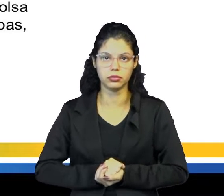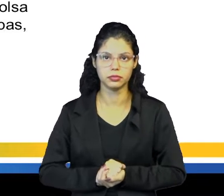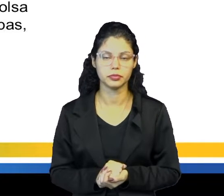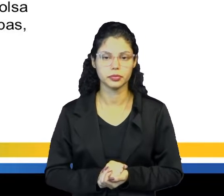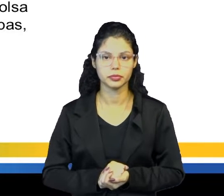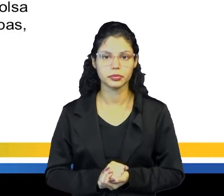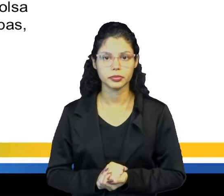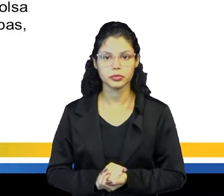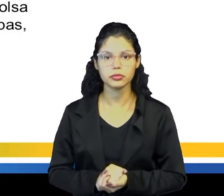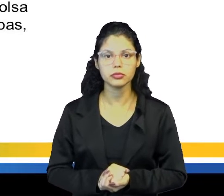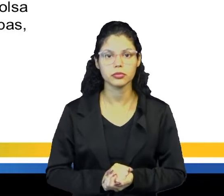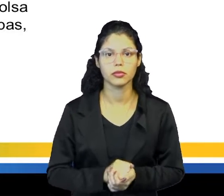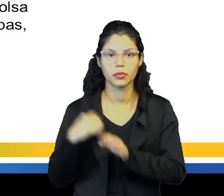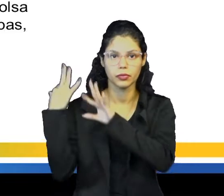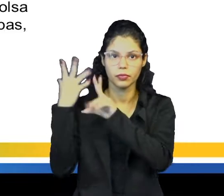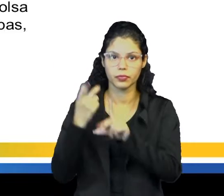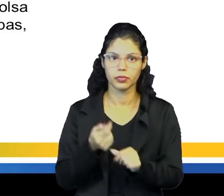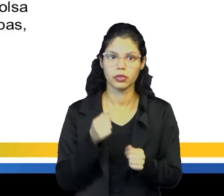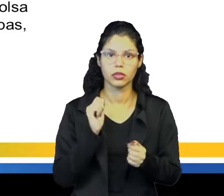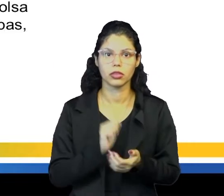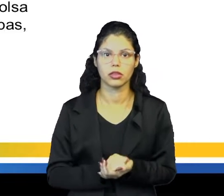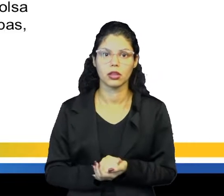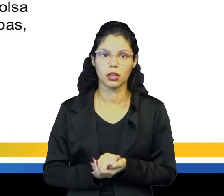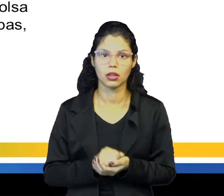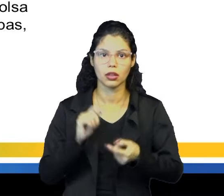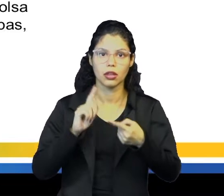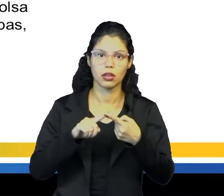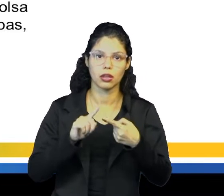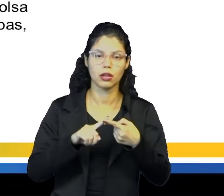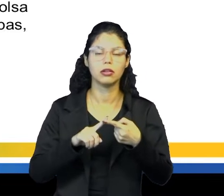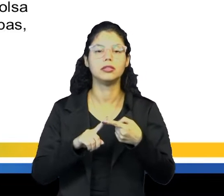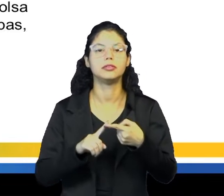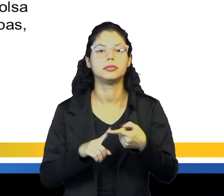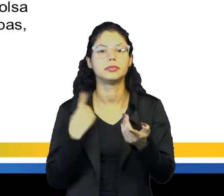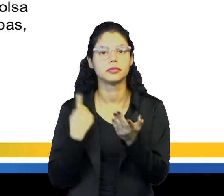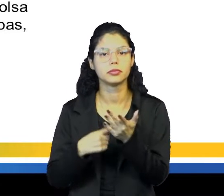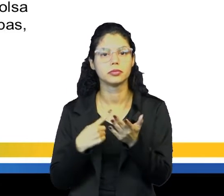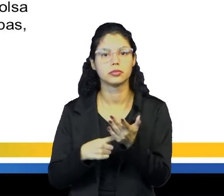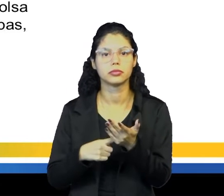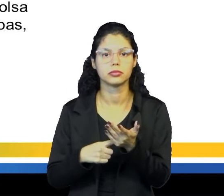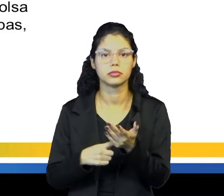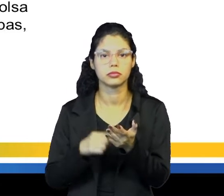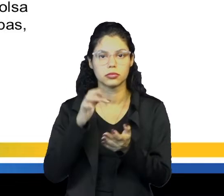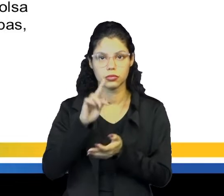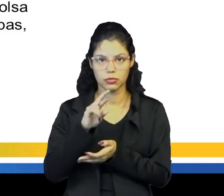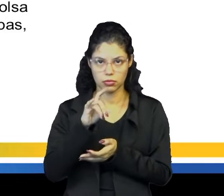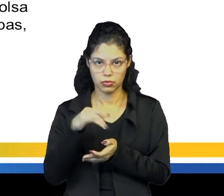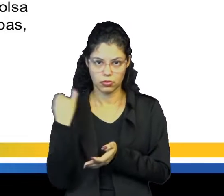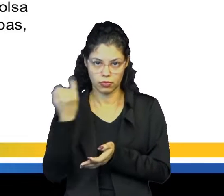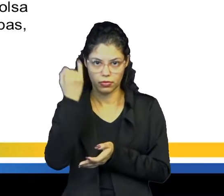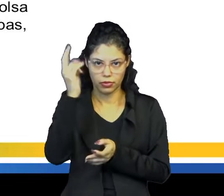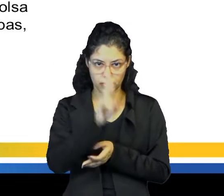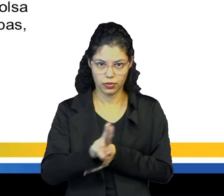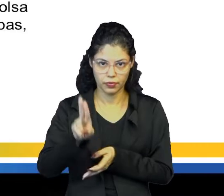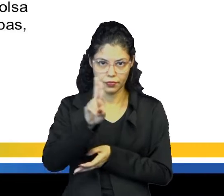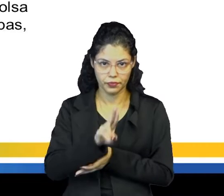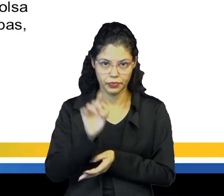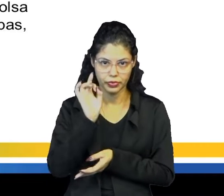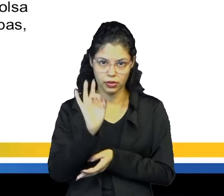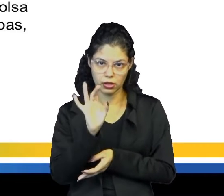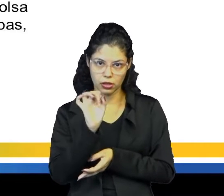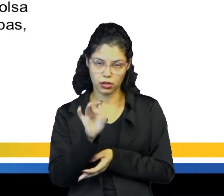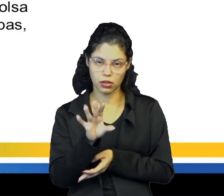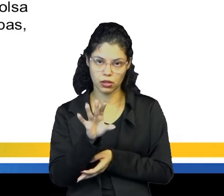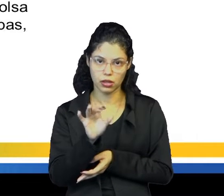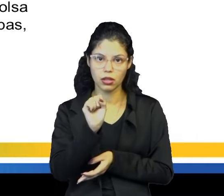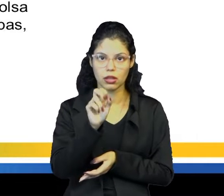Então, vamos recapitular aí. O hieroglífico, ele era considerado sagrado e era usado apenas